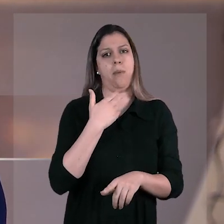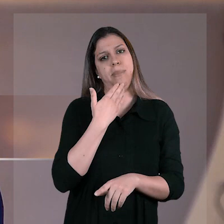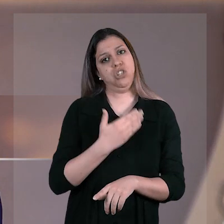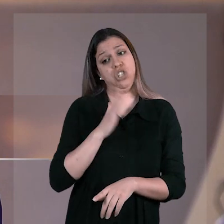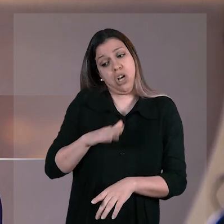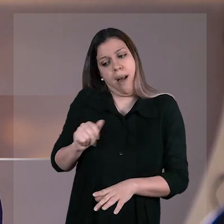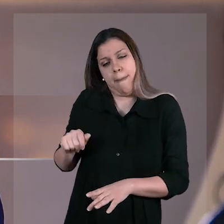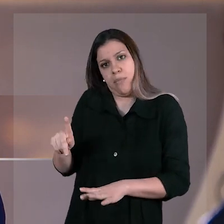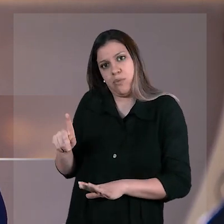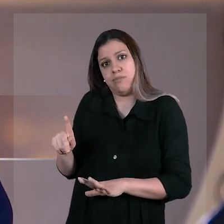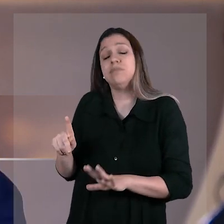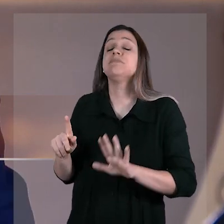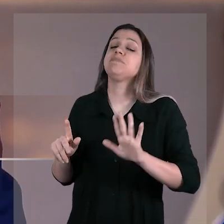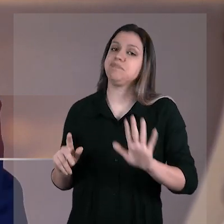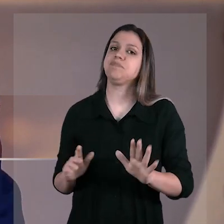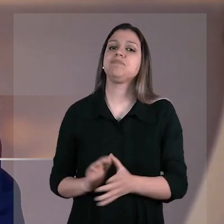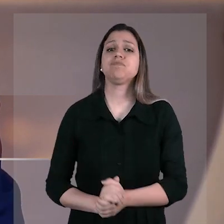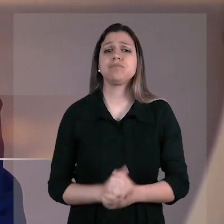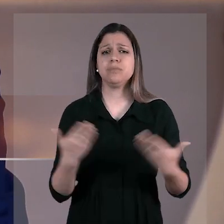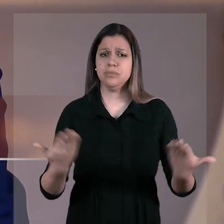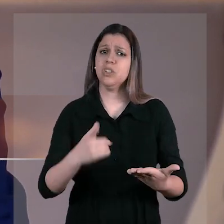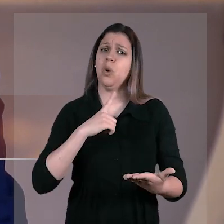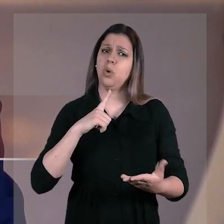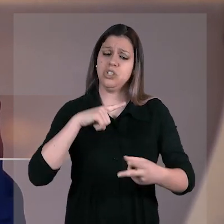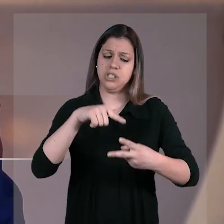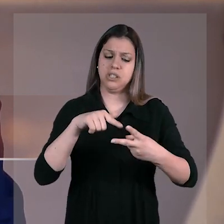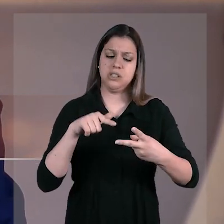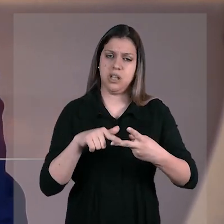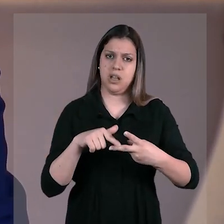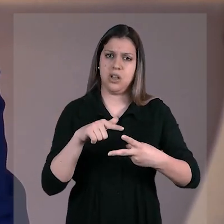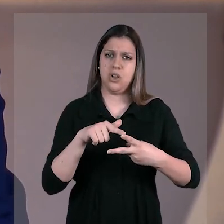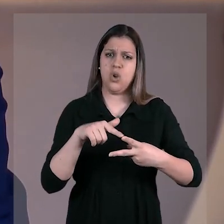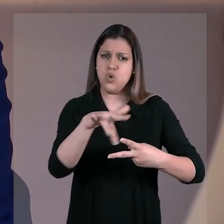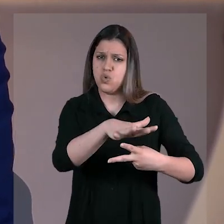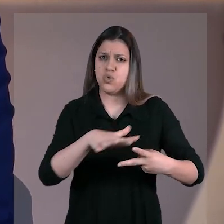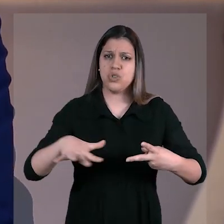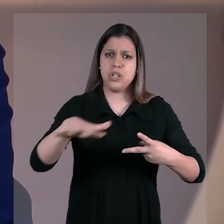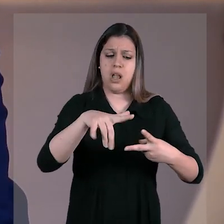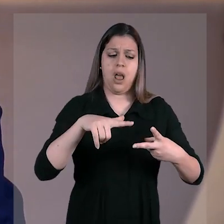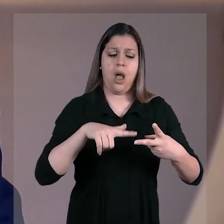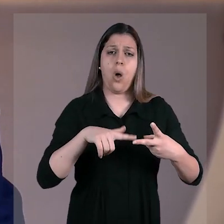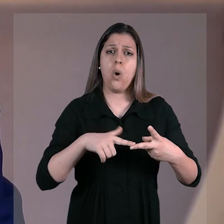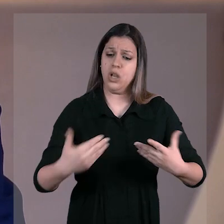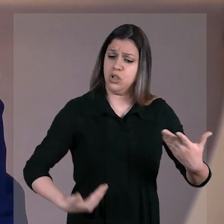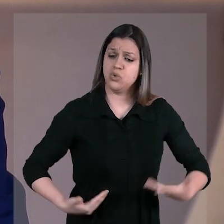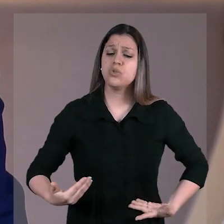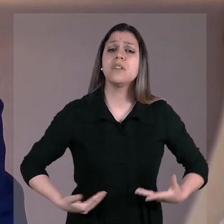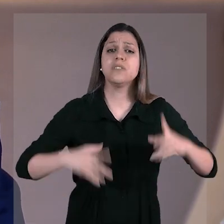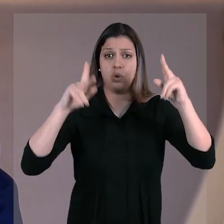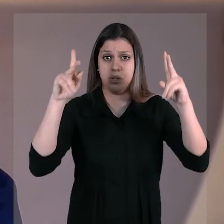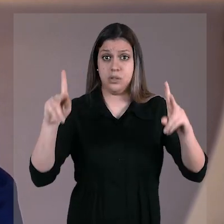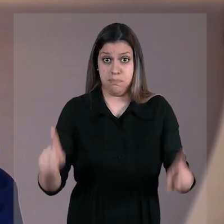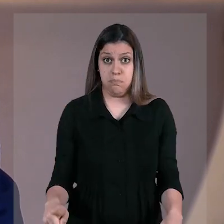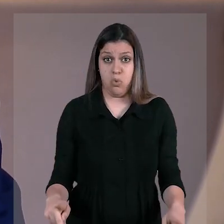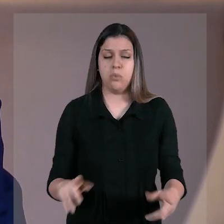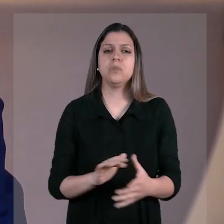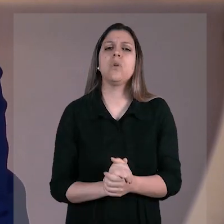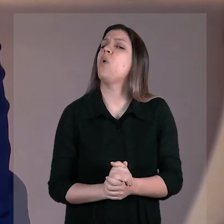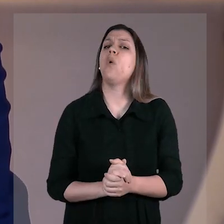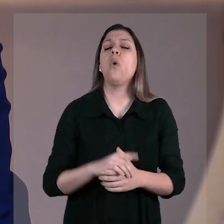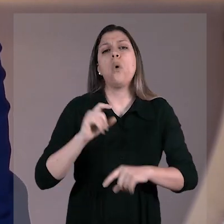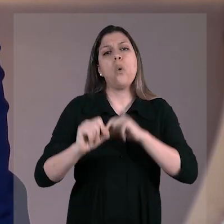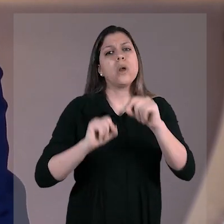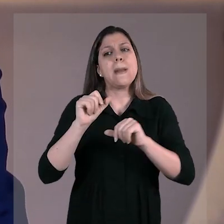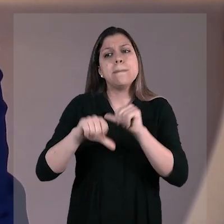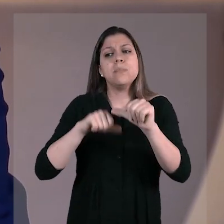a atenção. Hoje a gente tem dois regimes, o regime geral e o regime próprio dos servidores públicos, né? Quais são as principais mudanças